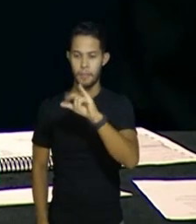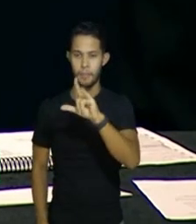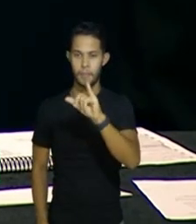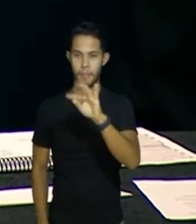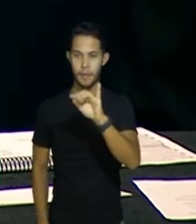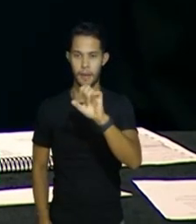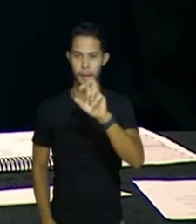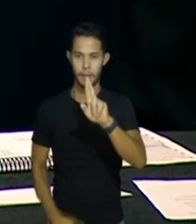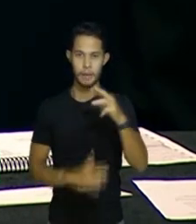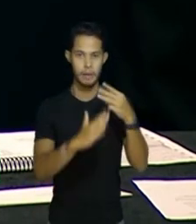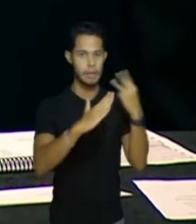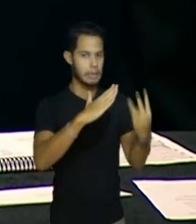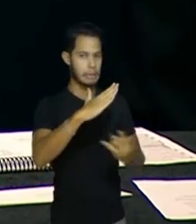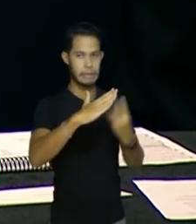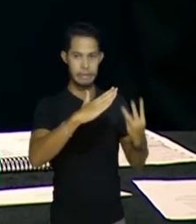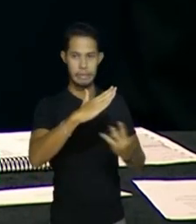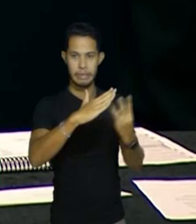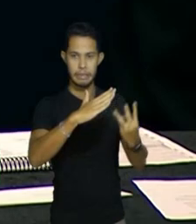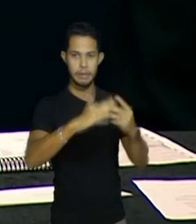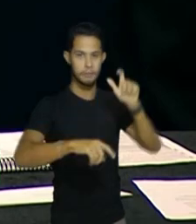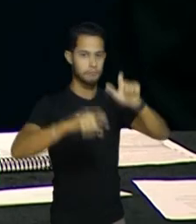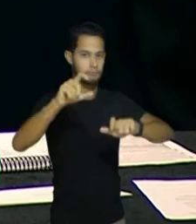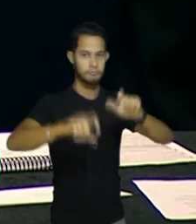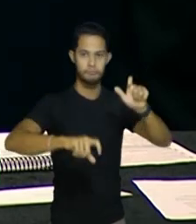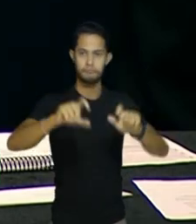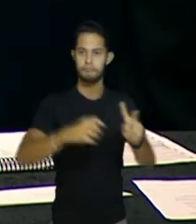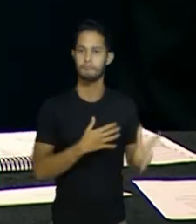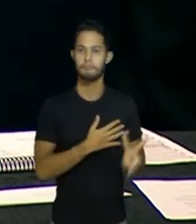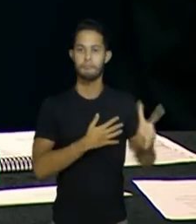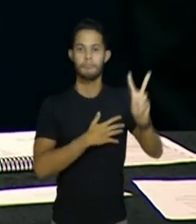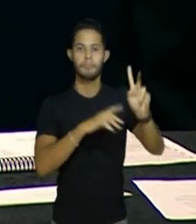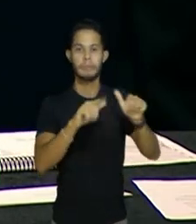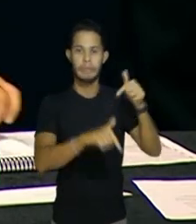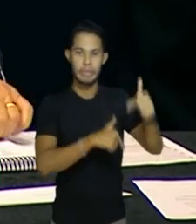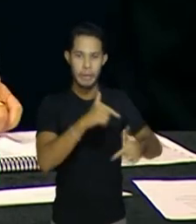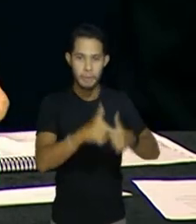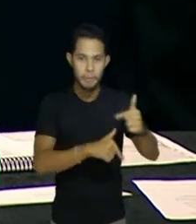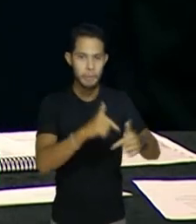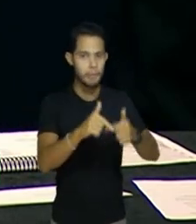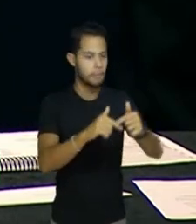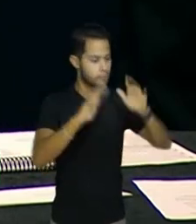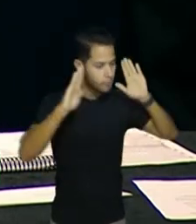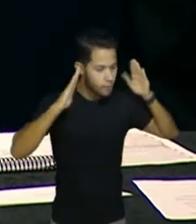seus valorosos serviços em prol de Santa Catarina e da